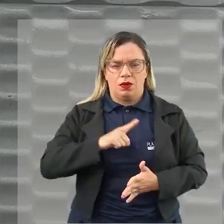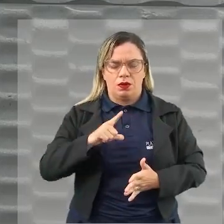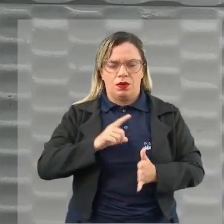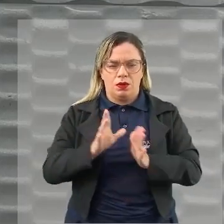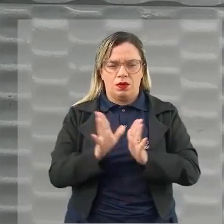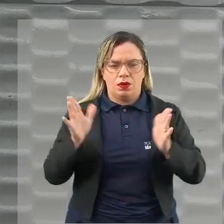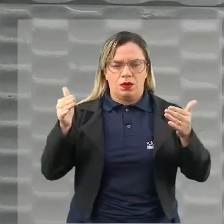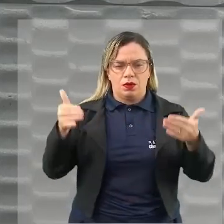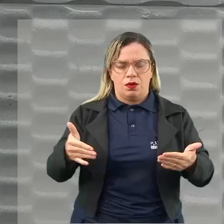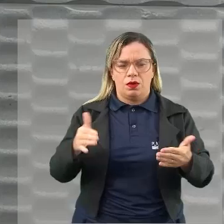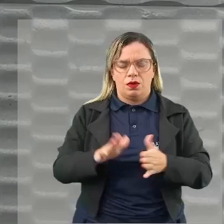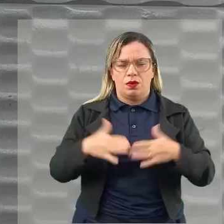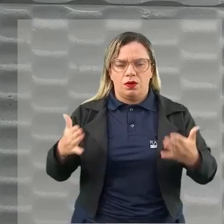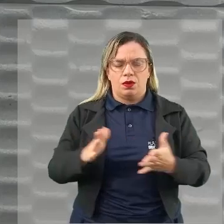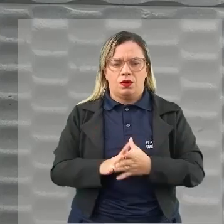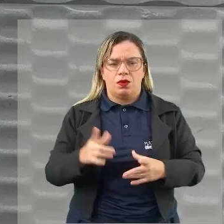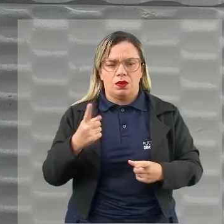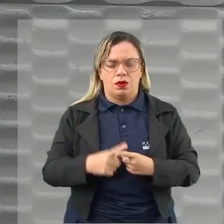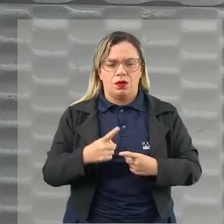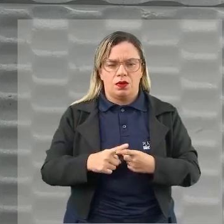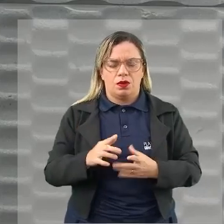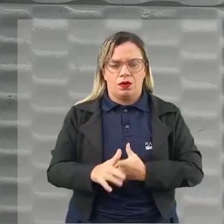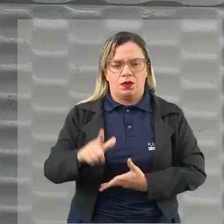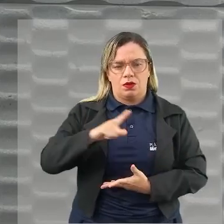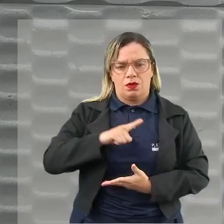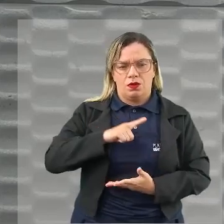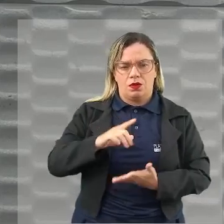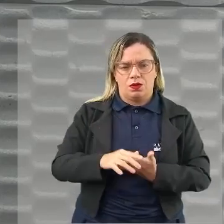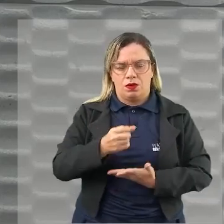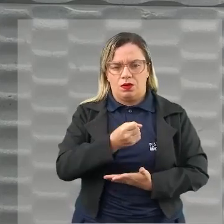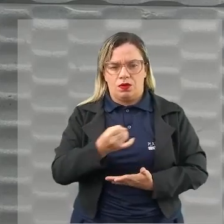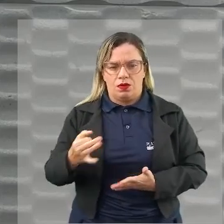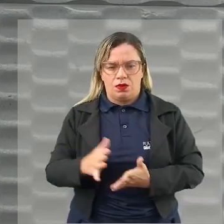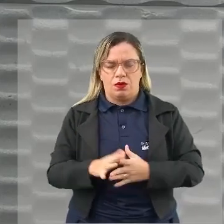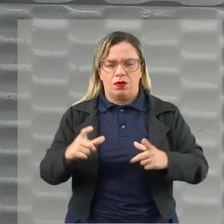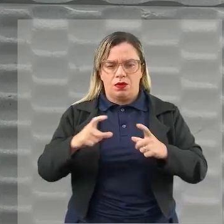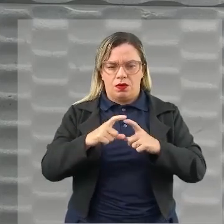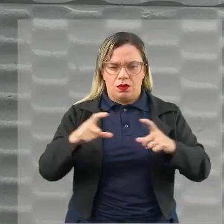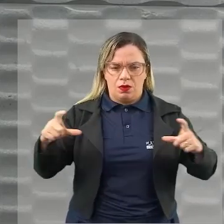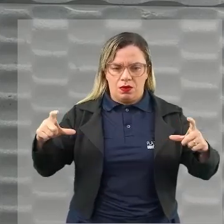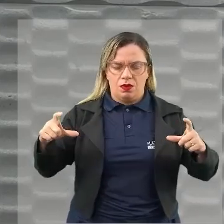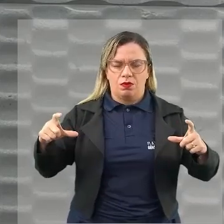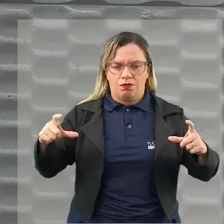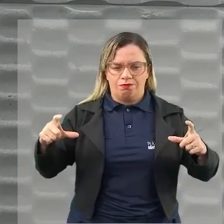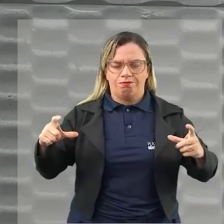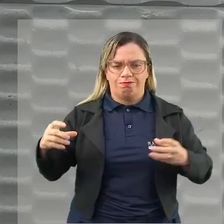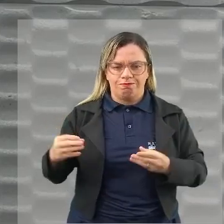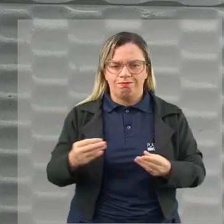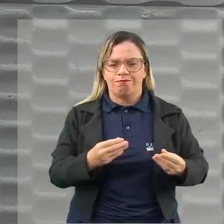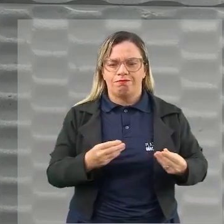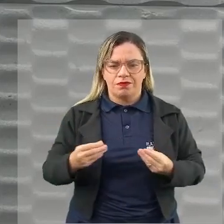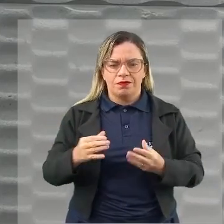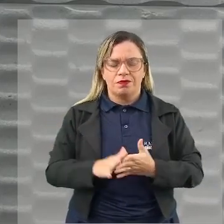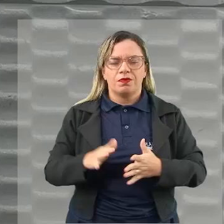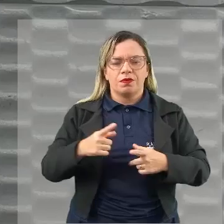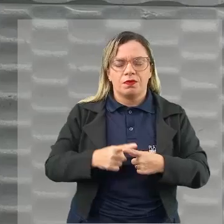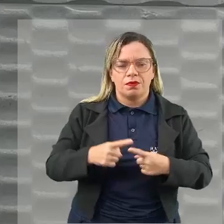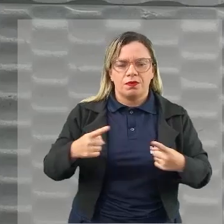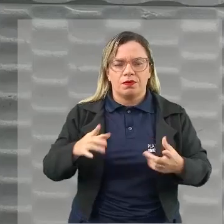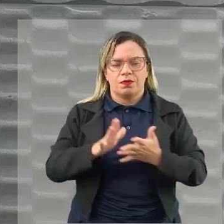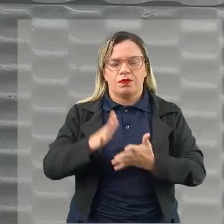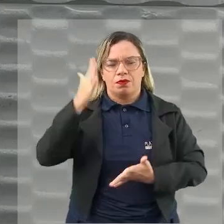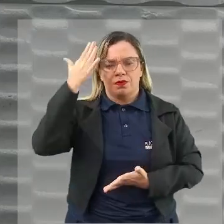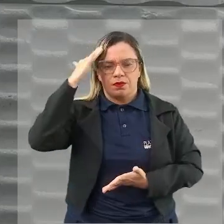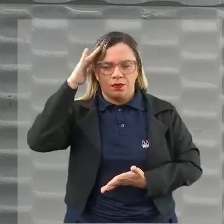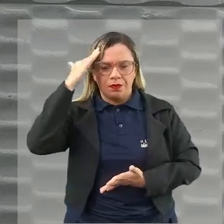bem atenção, porque tem aqui a quantidade de fórmula é um pouquinho alta, entendeu? Mas dá para a gente entender,